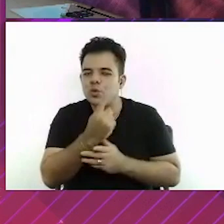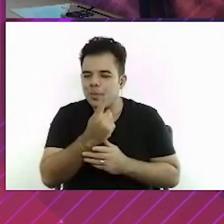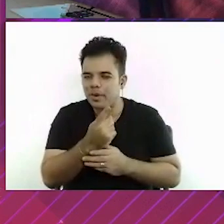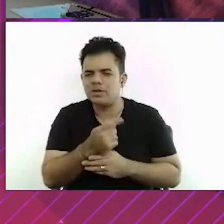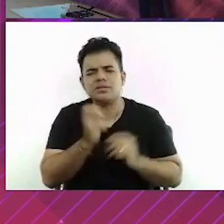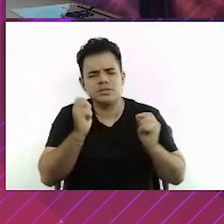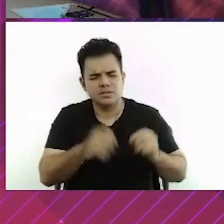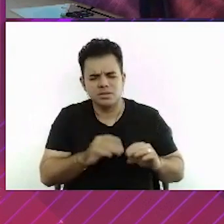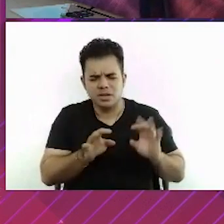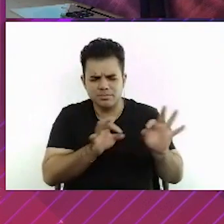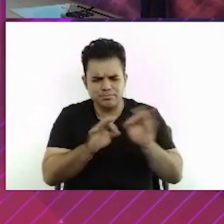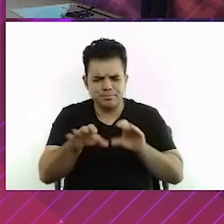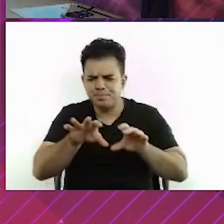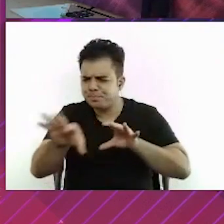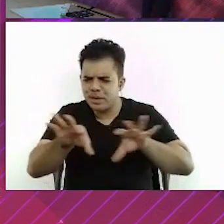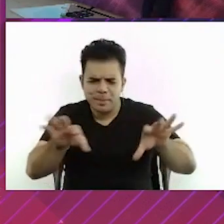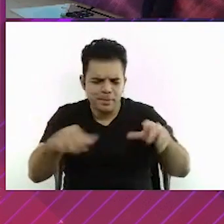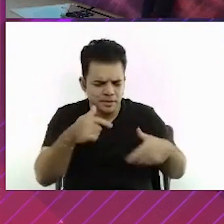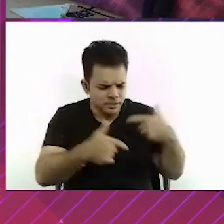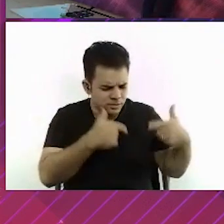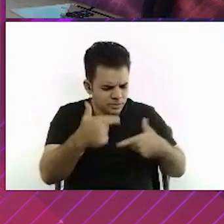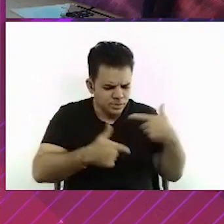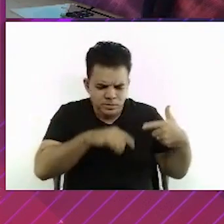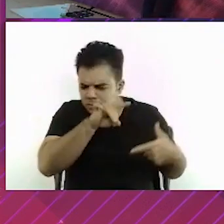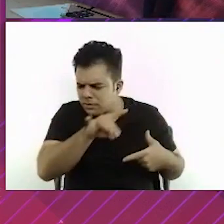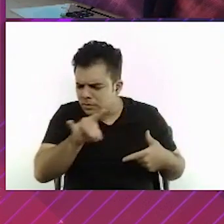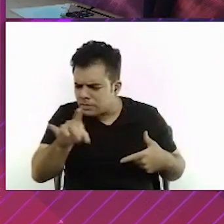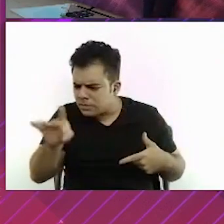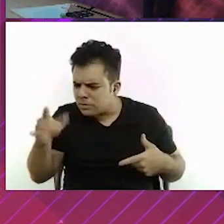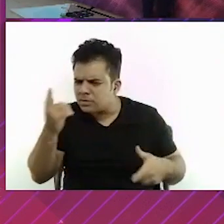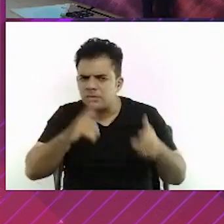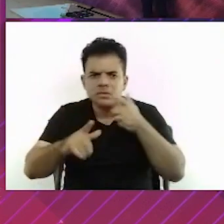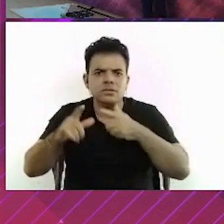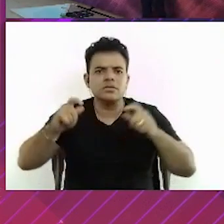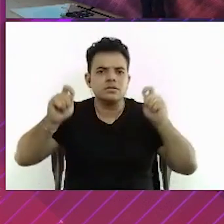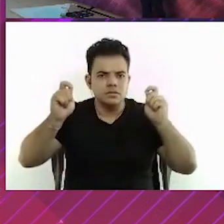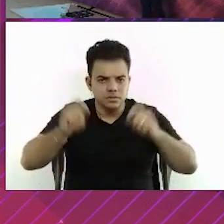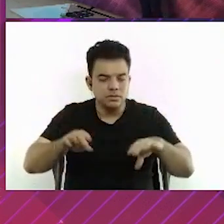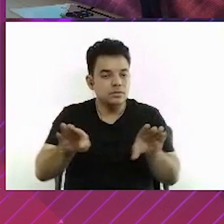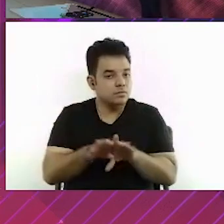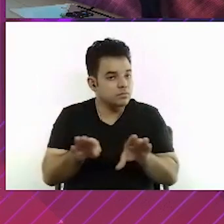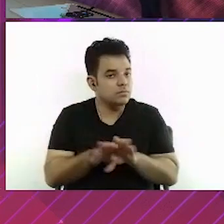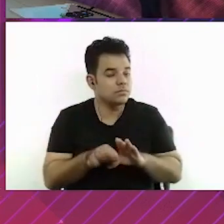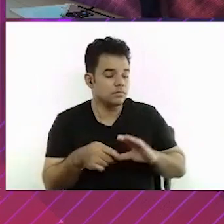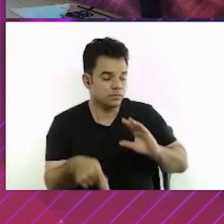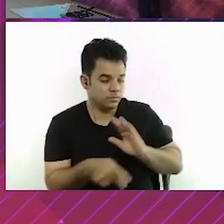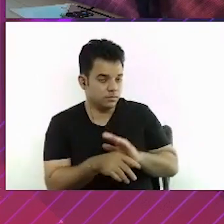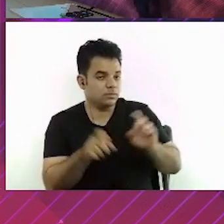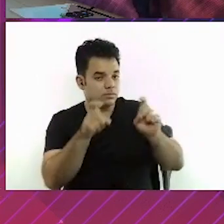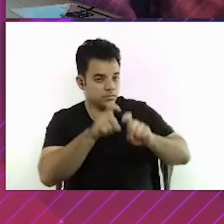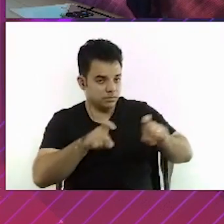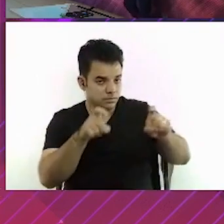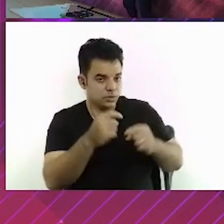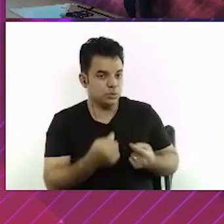distribuir a carga de trabalho que está em uma instância, está em uma máquina, em um container, entre várias instâncias